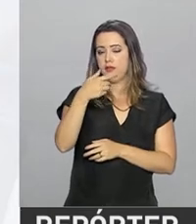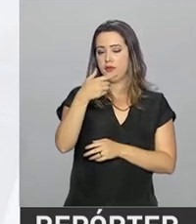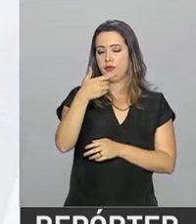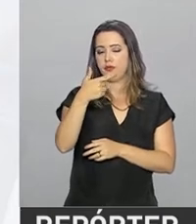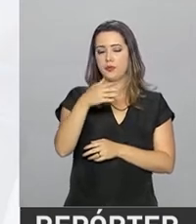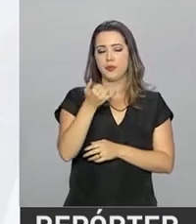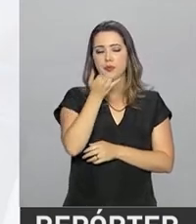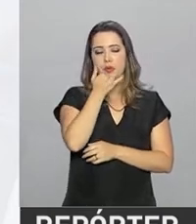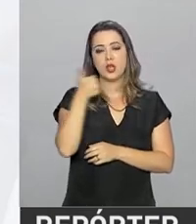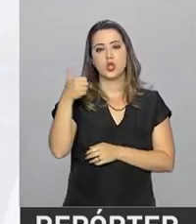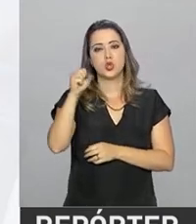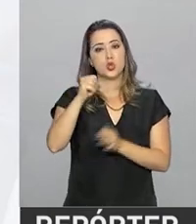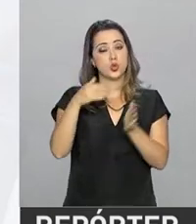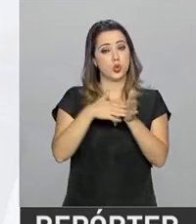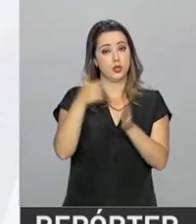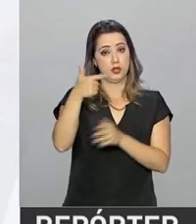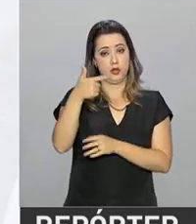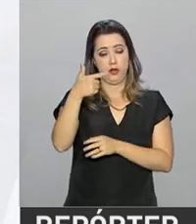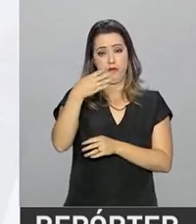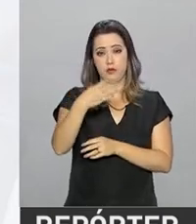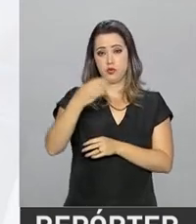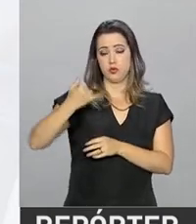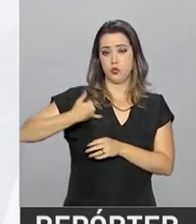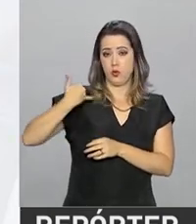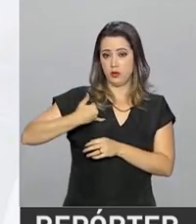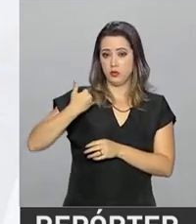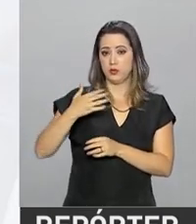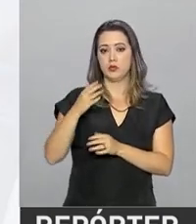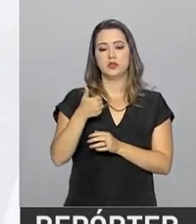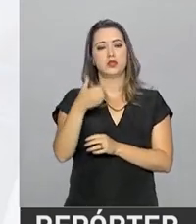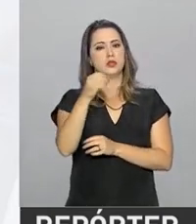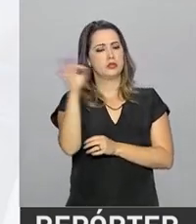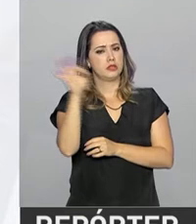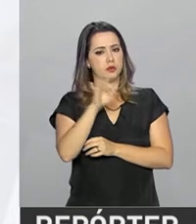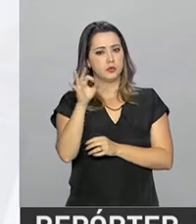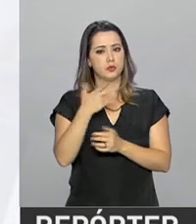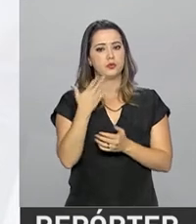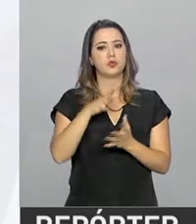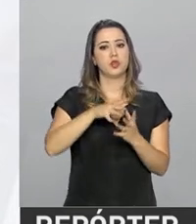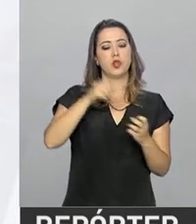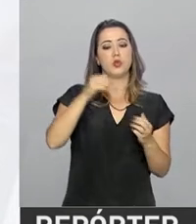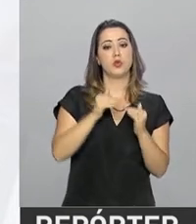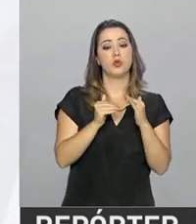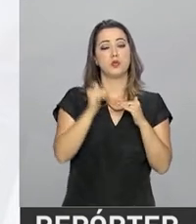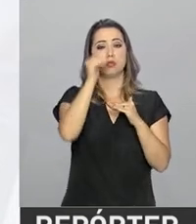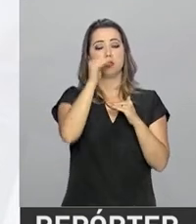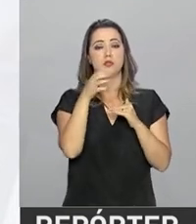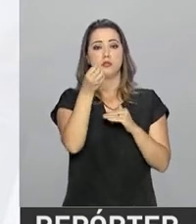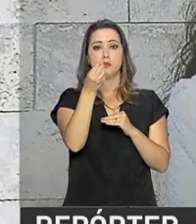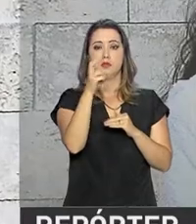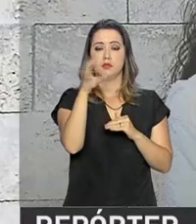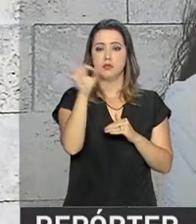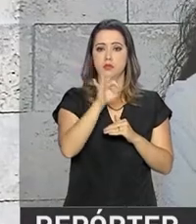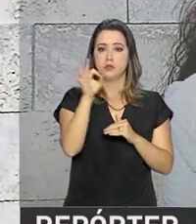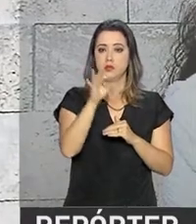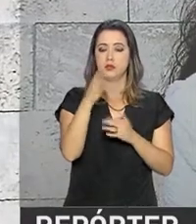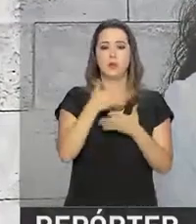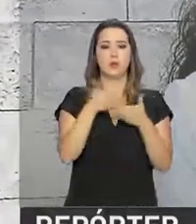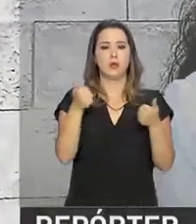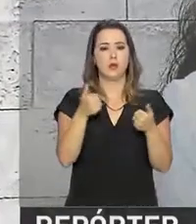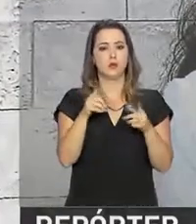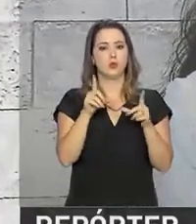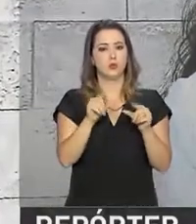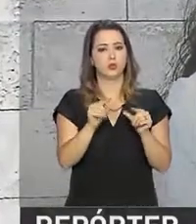o grupo em que houve menor crescimento no número de obesos foi de idosos acima de 65 anos mais da metade da população